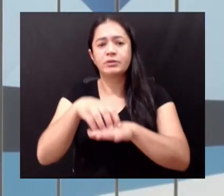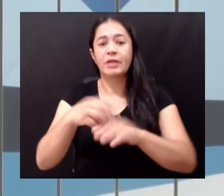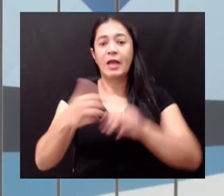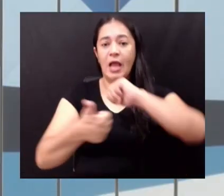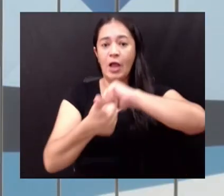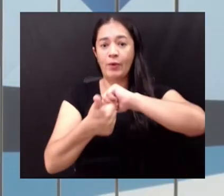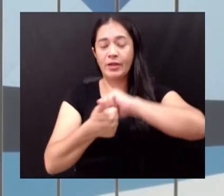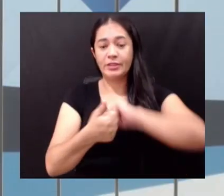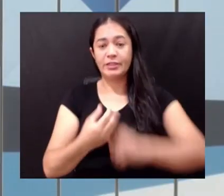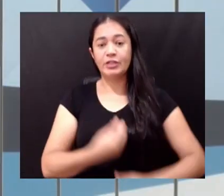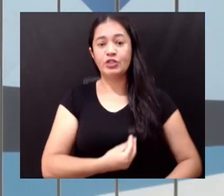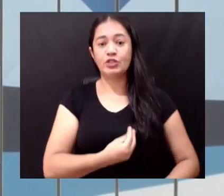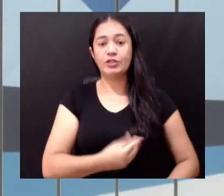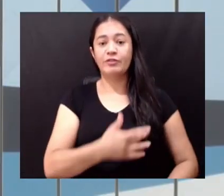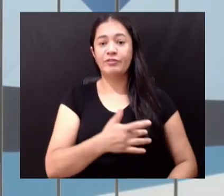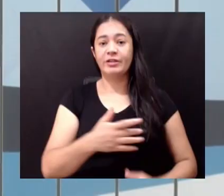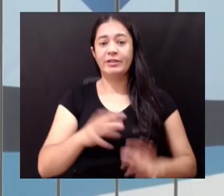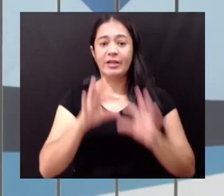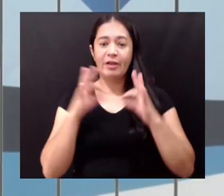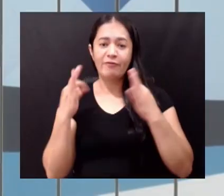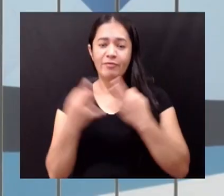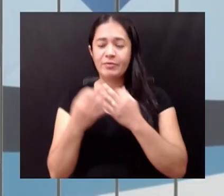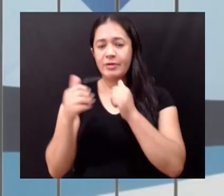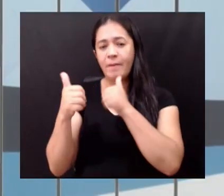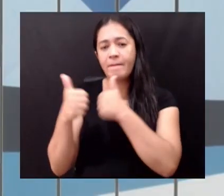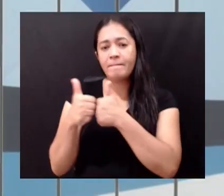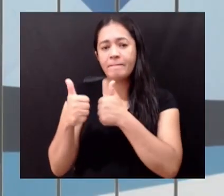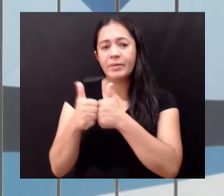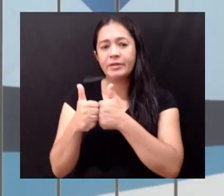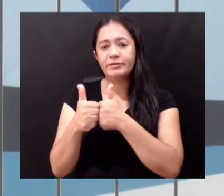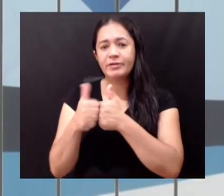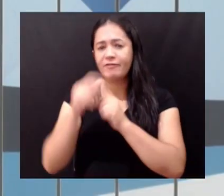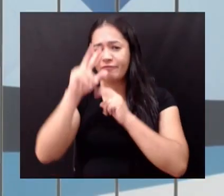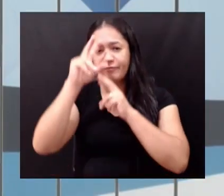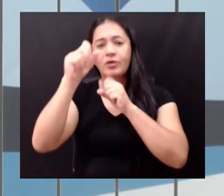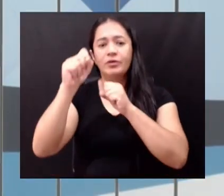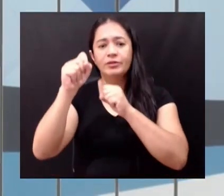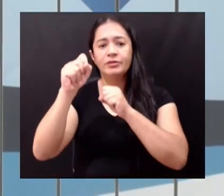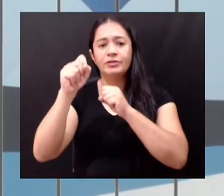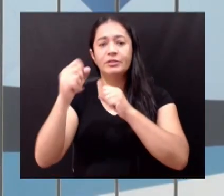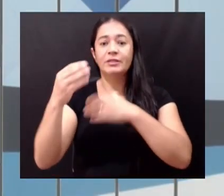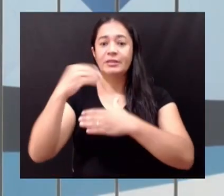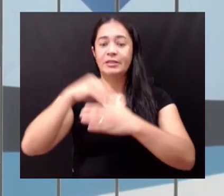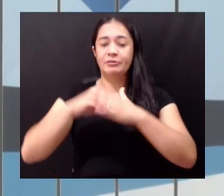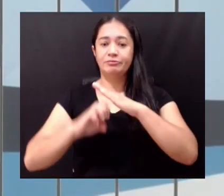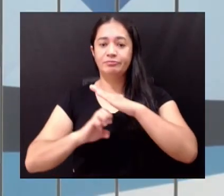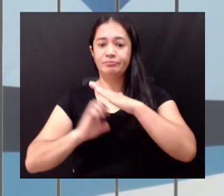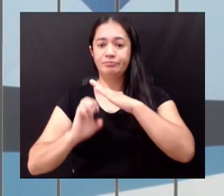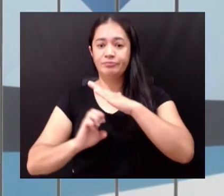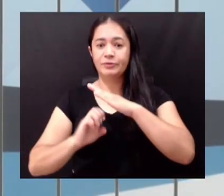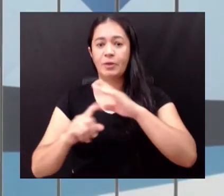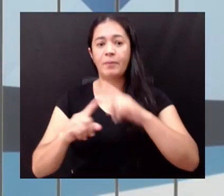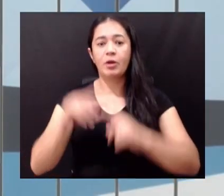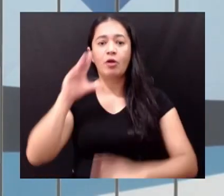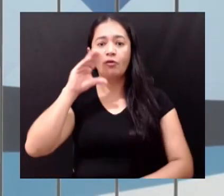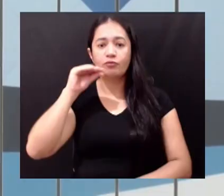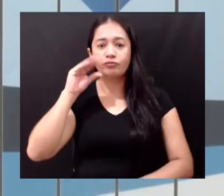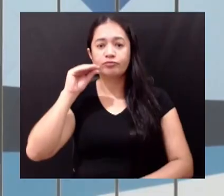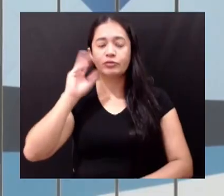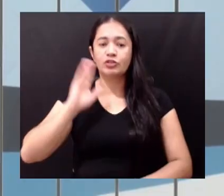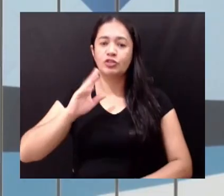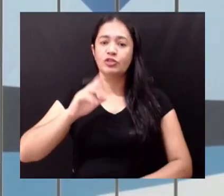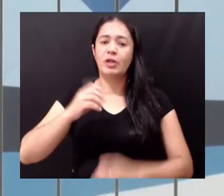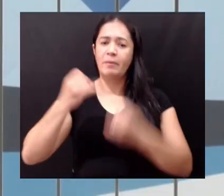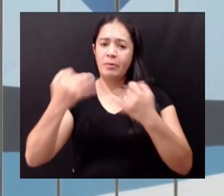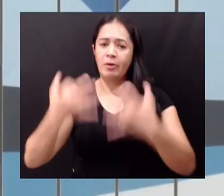mais próximos. Então, esse é um ponto que pesa forte para as empresas, né, e que os colaboradores têm batido nessa tecla. E a